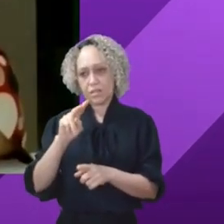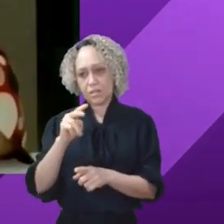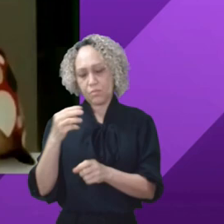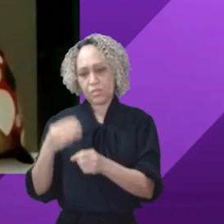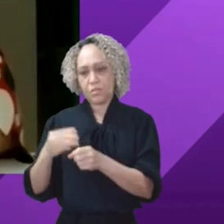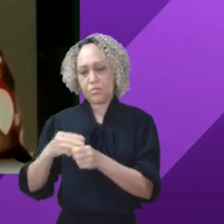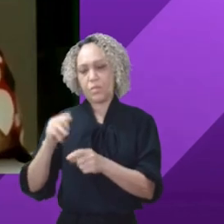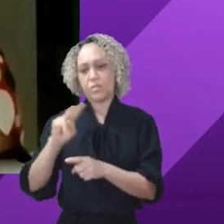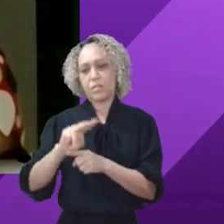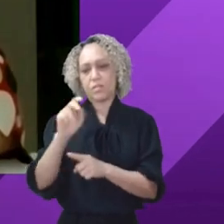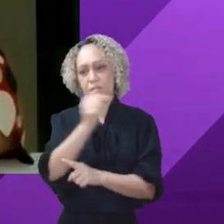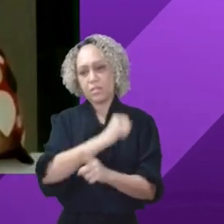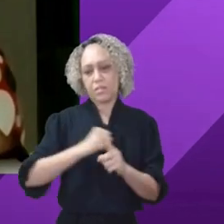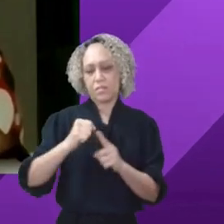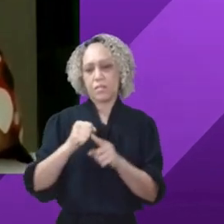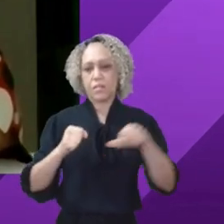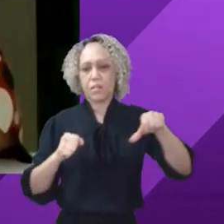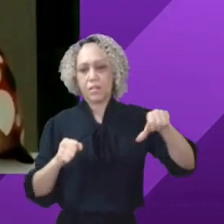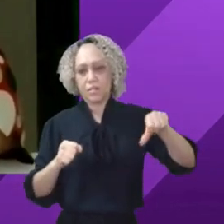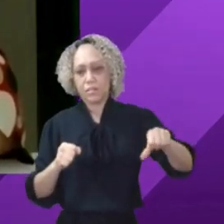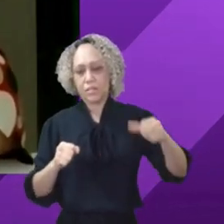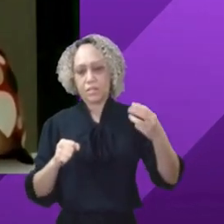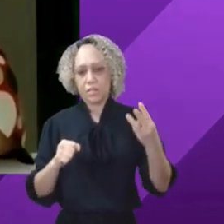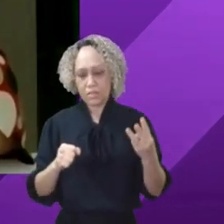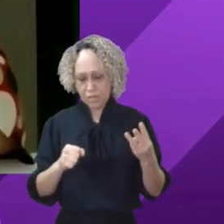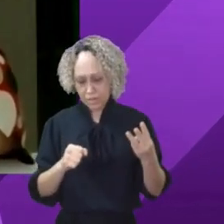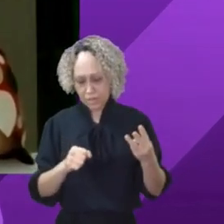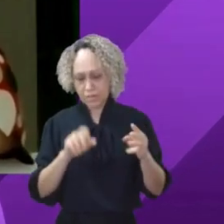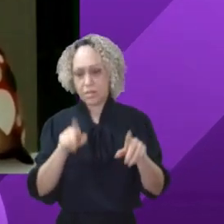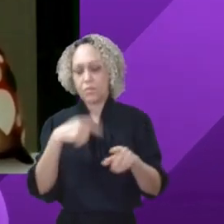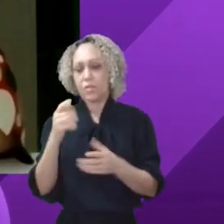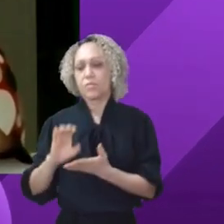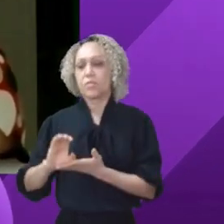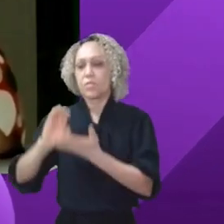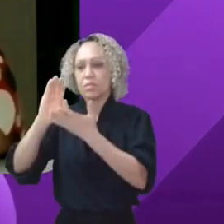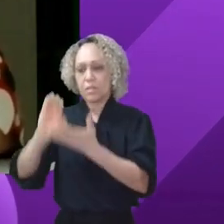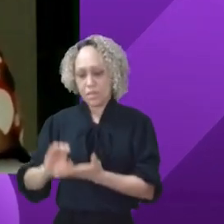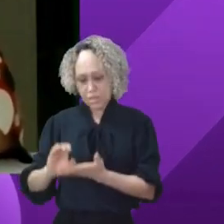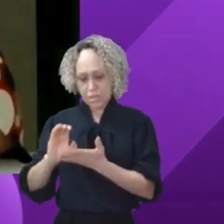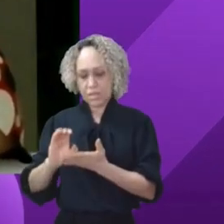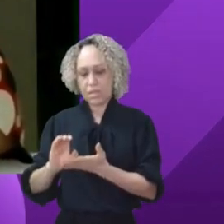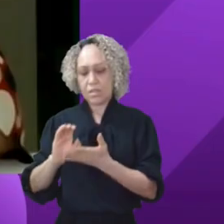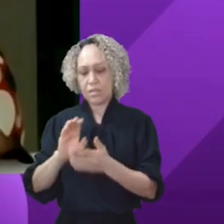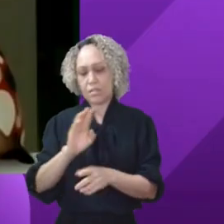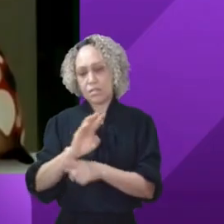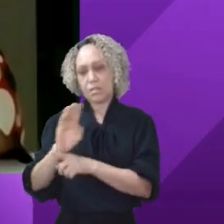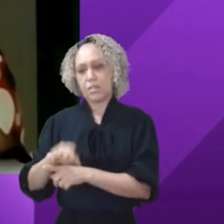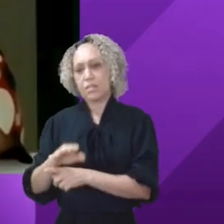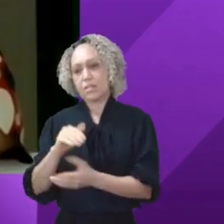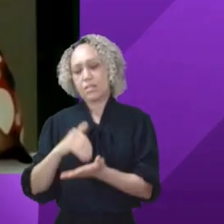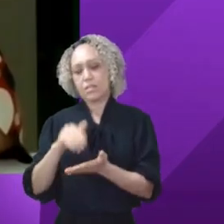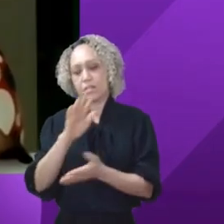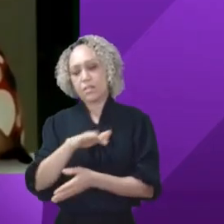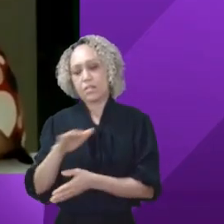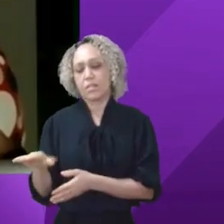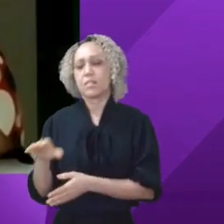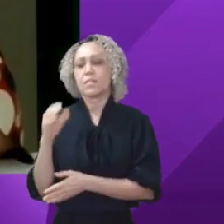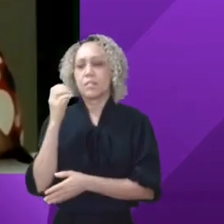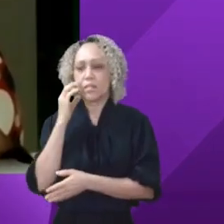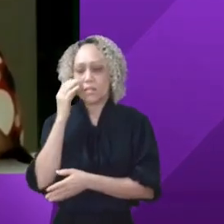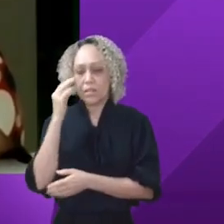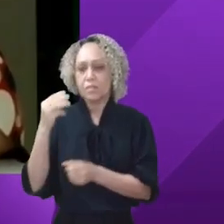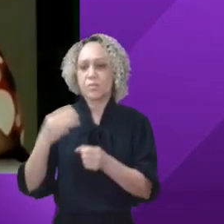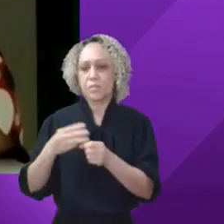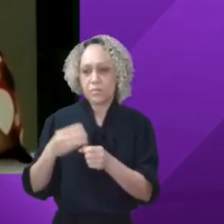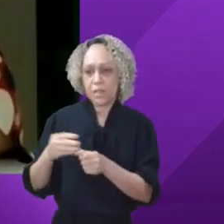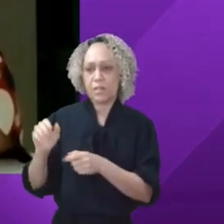93. Depois fui conselheira dos direitos da criança e do adolescente em nível municipal, em nível federal. Fui conselheira da